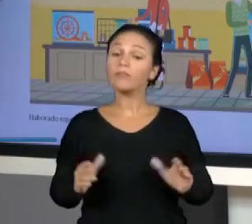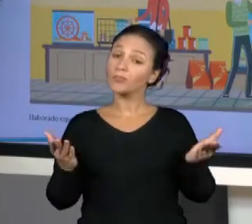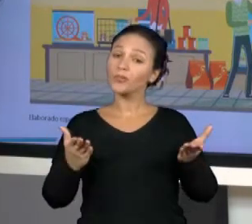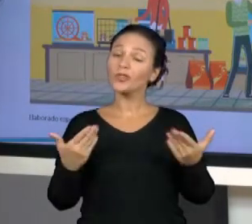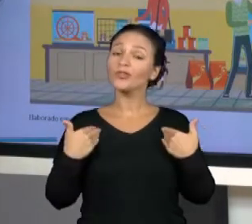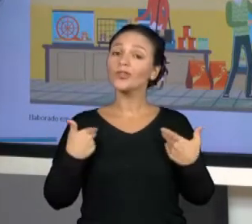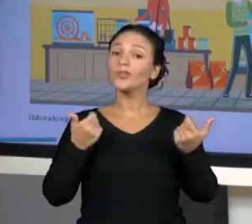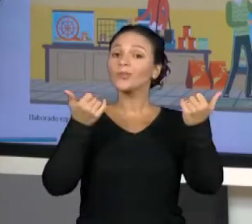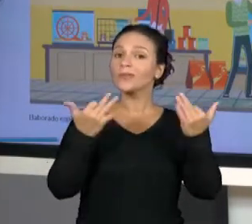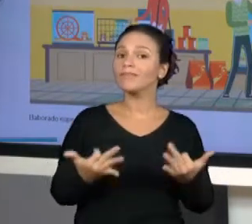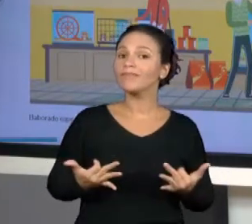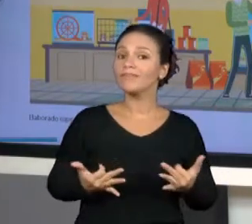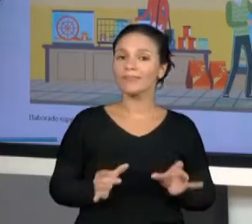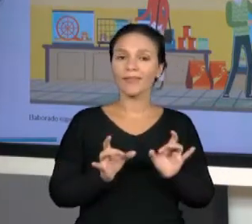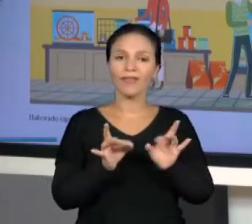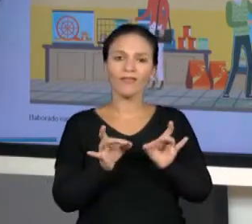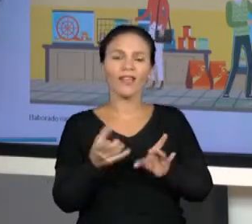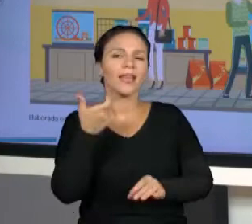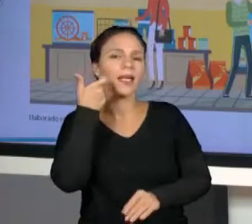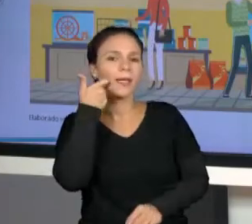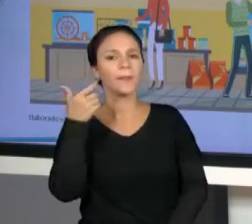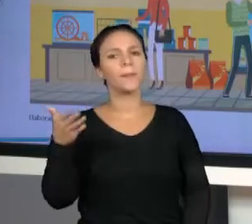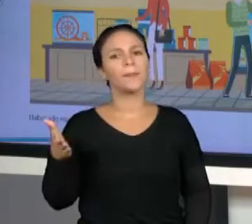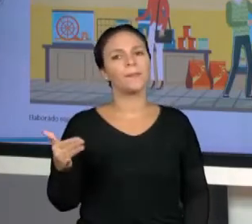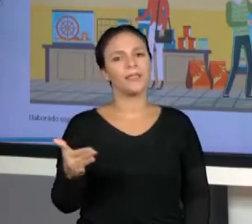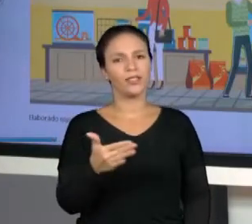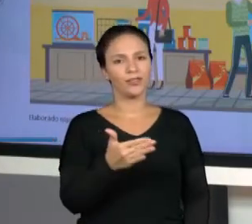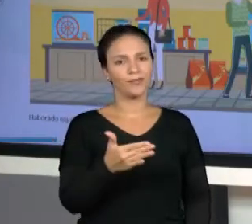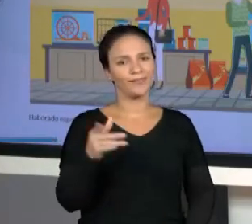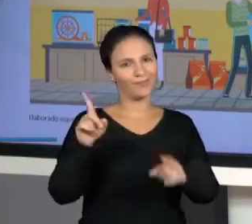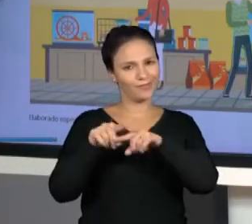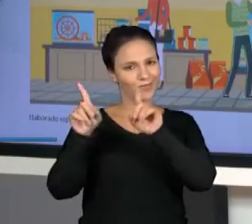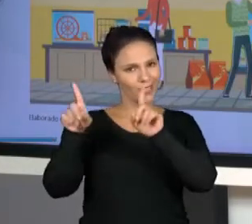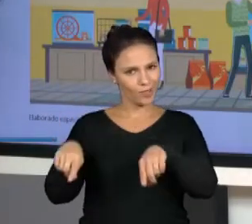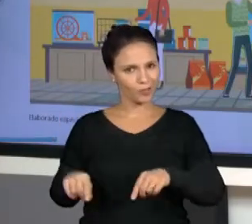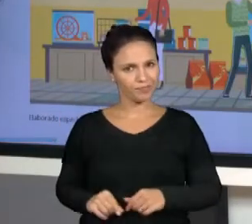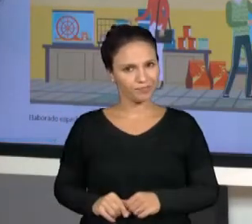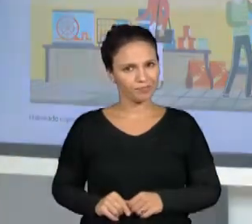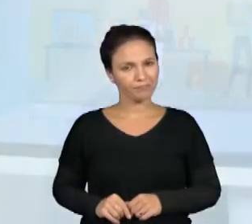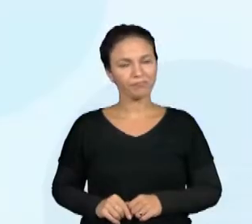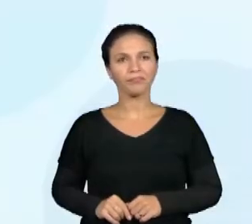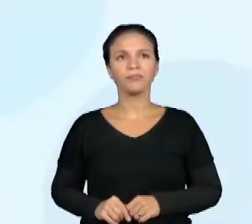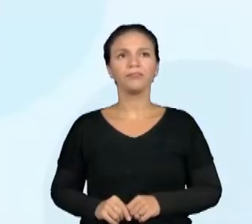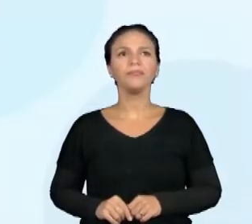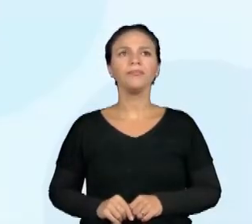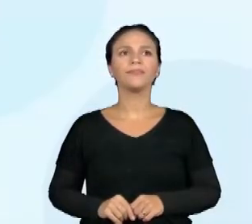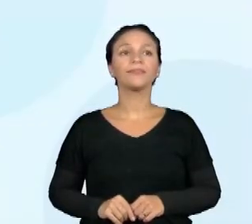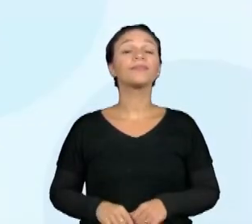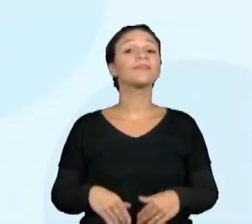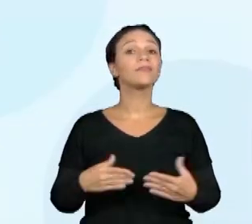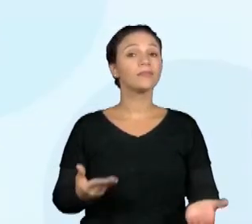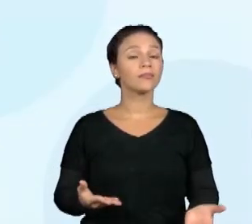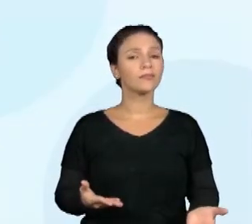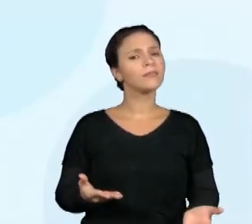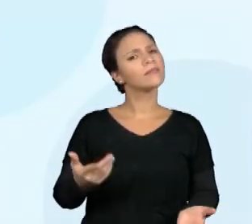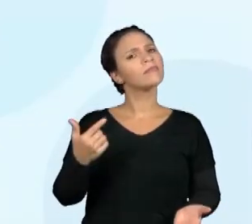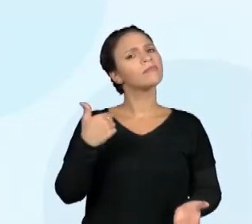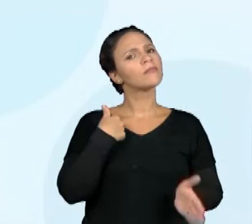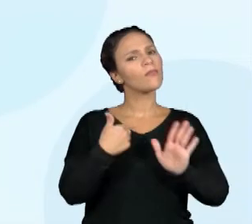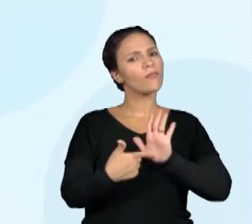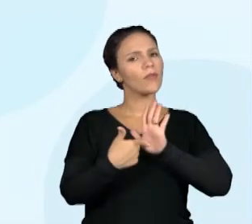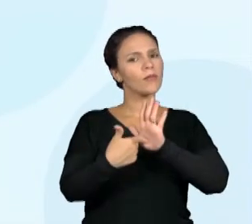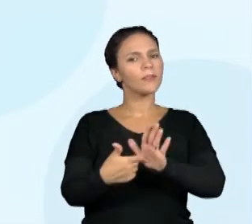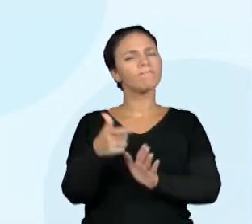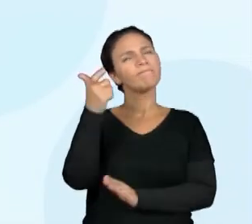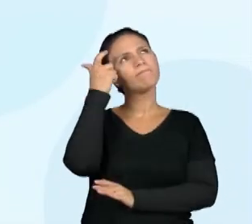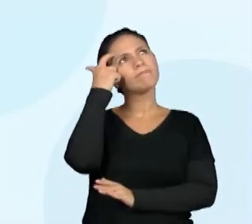sobre venda de peixes numa pet shop. Olha só, e aí eu trouxe aqui um problema para a gente